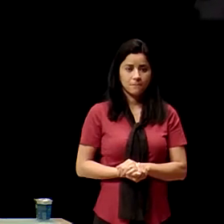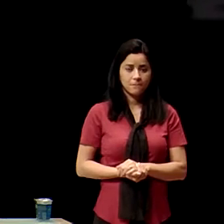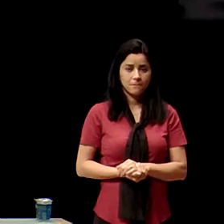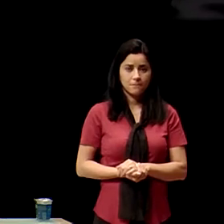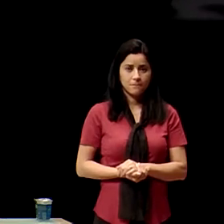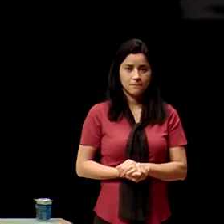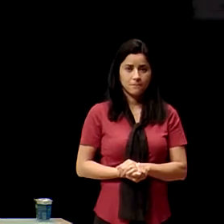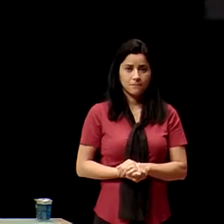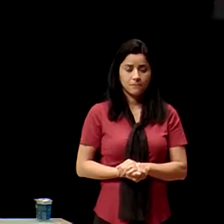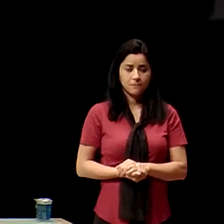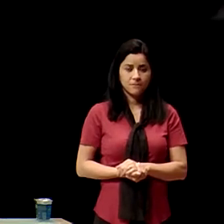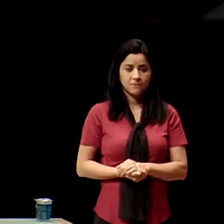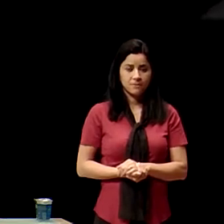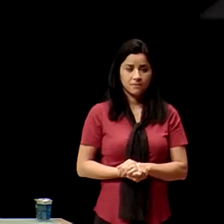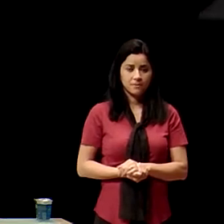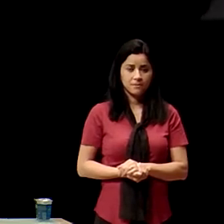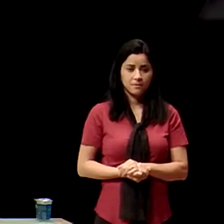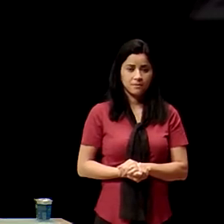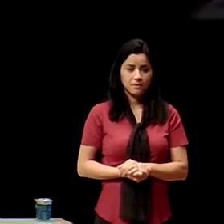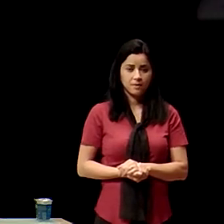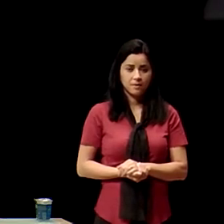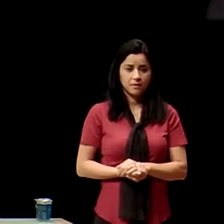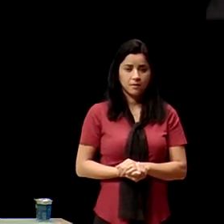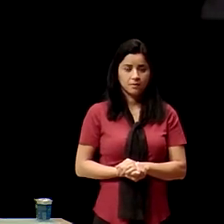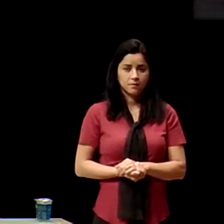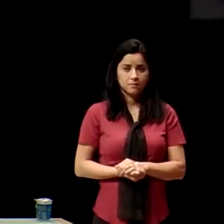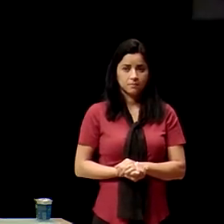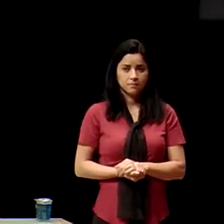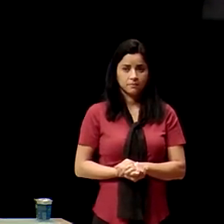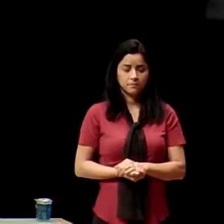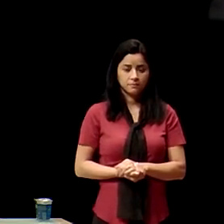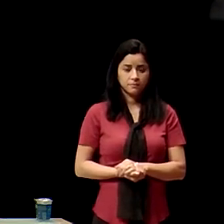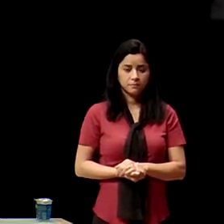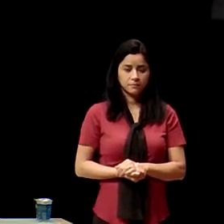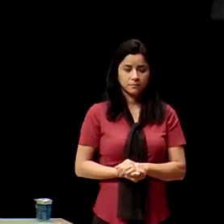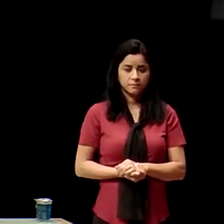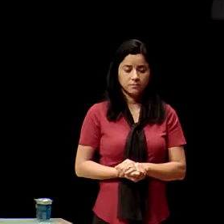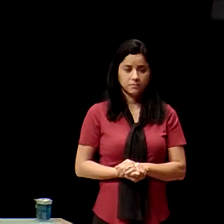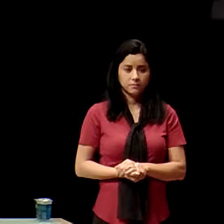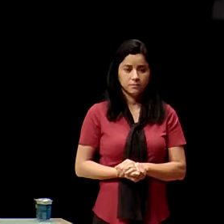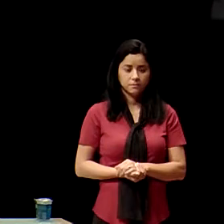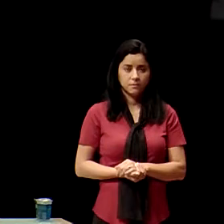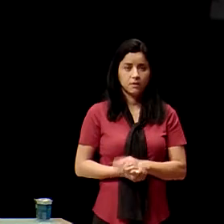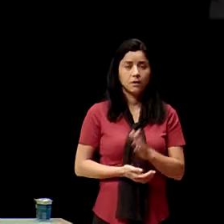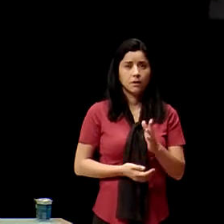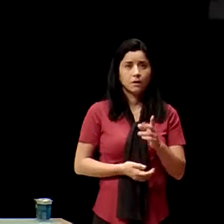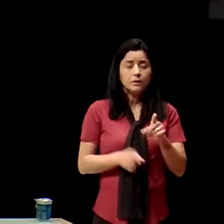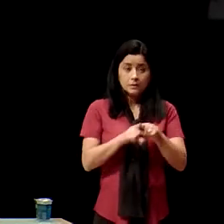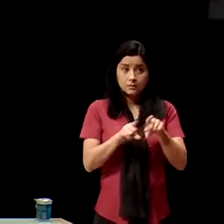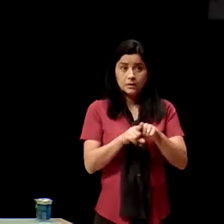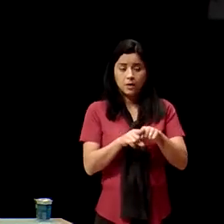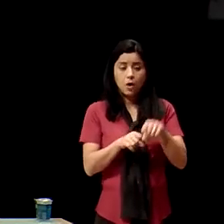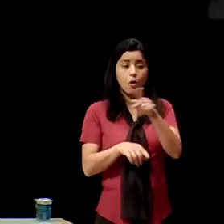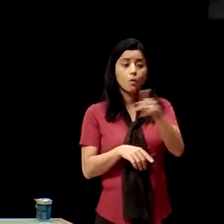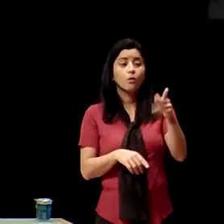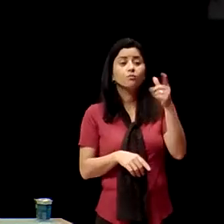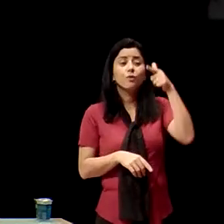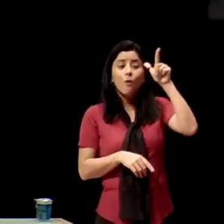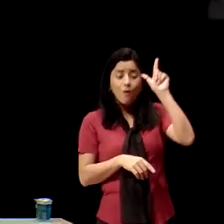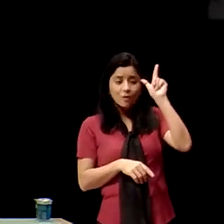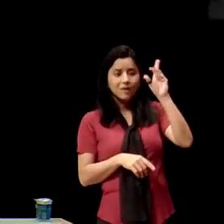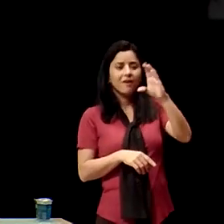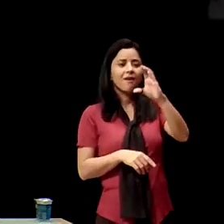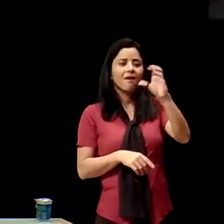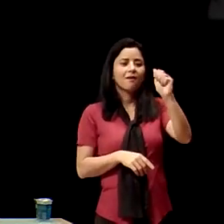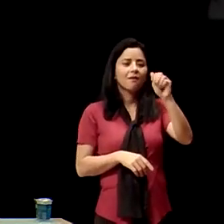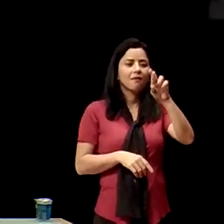point, as it was in Professor Caridas' presentation yesterday. Também o professor Caridas apresentou